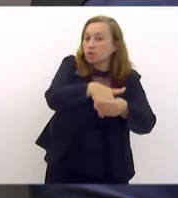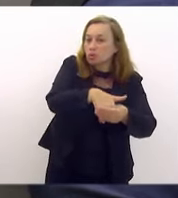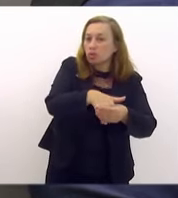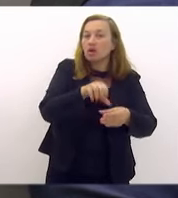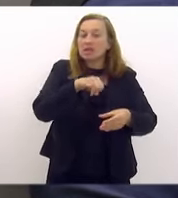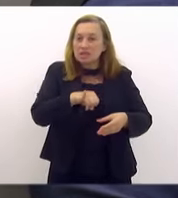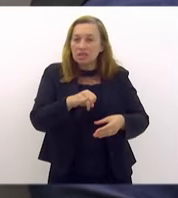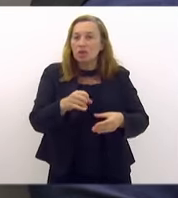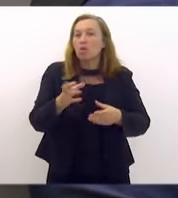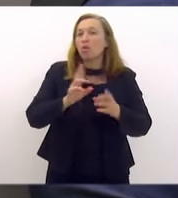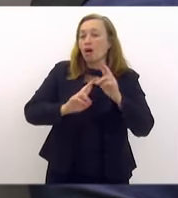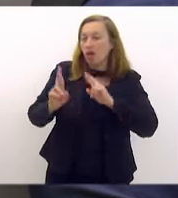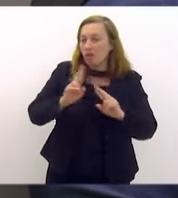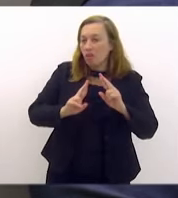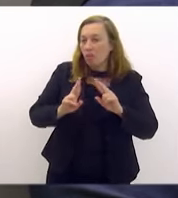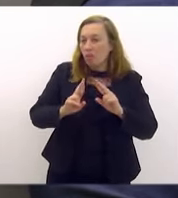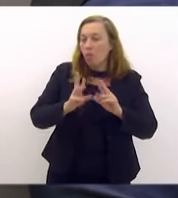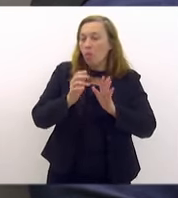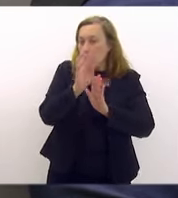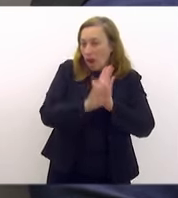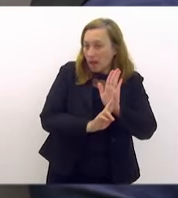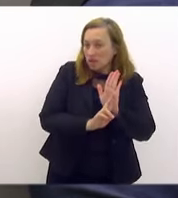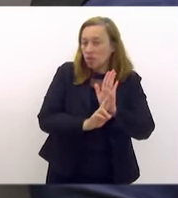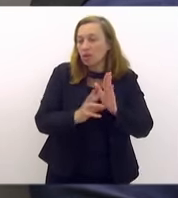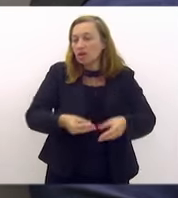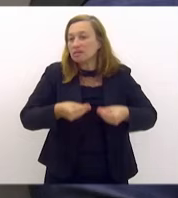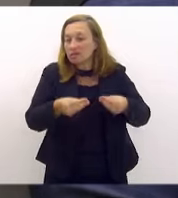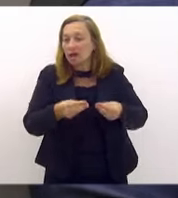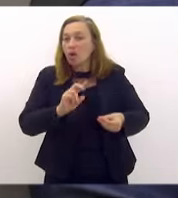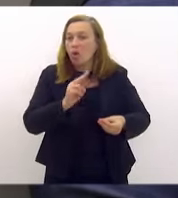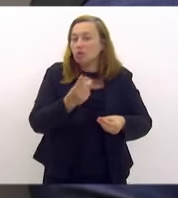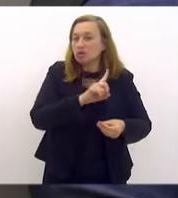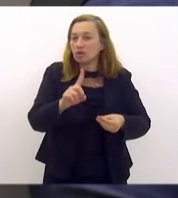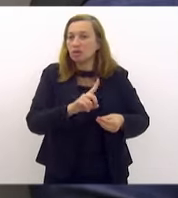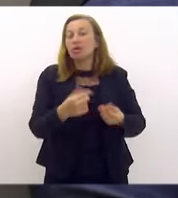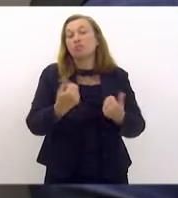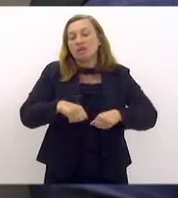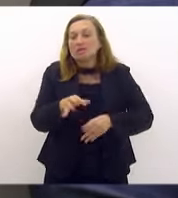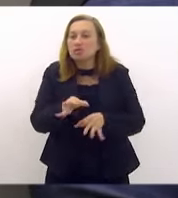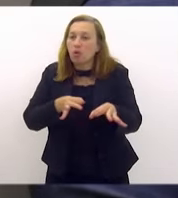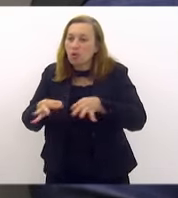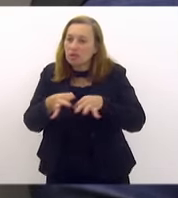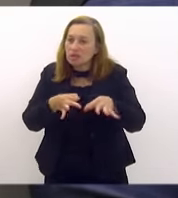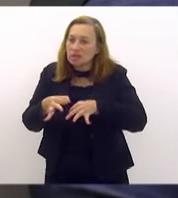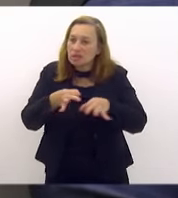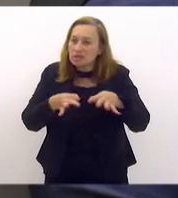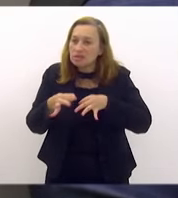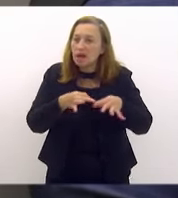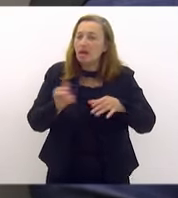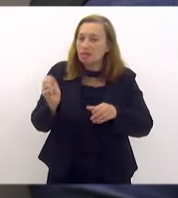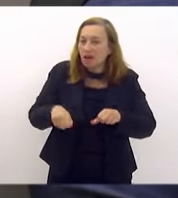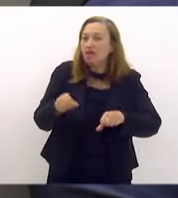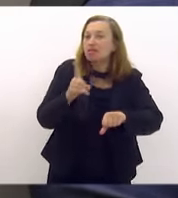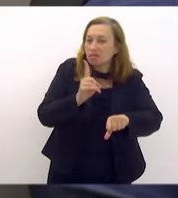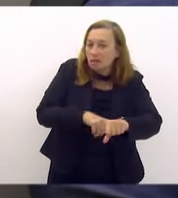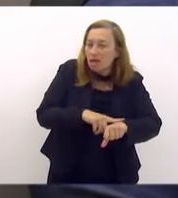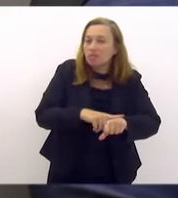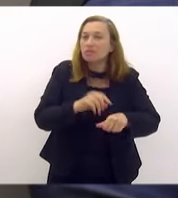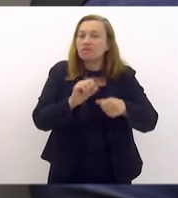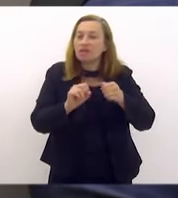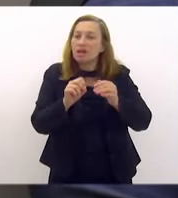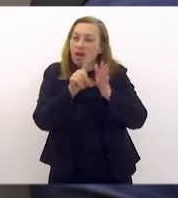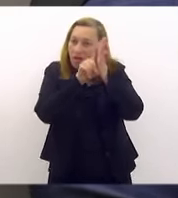relatório né foi entregue então só a gente organizar de uma maneira que dê tempo também da gente fazer a